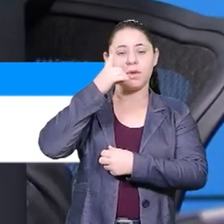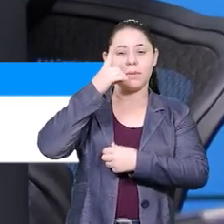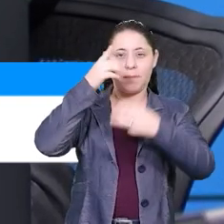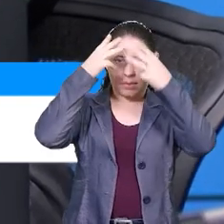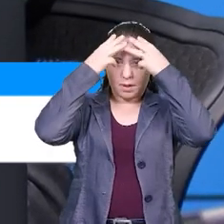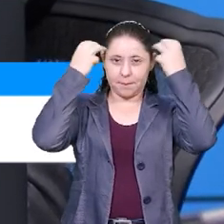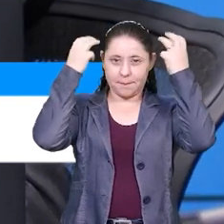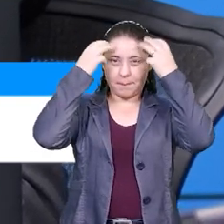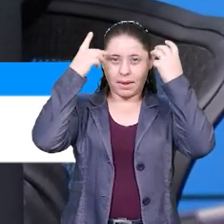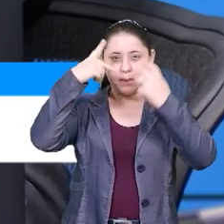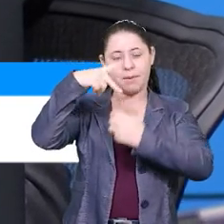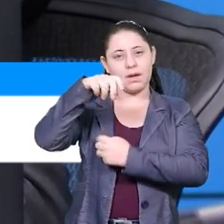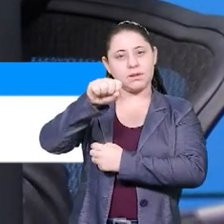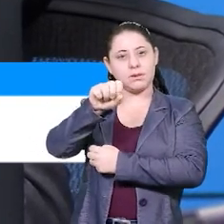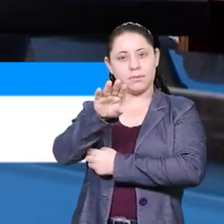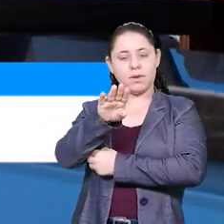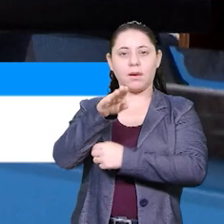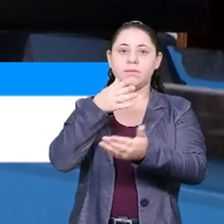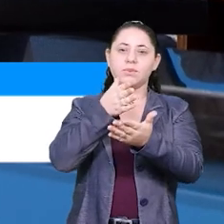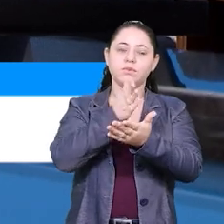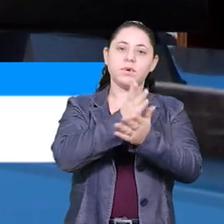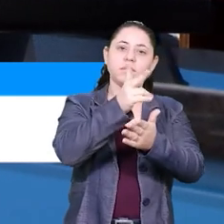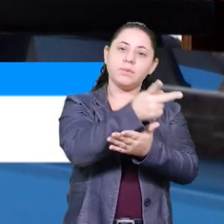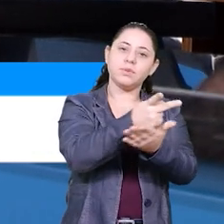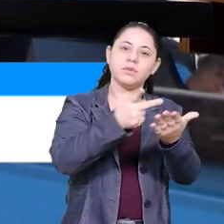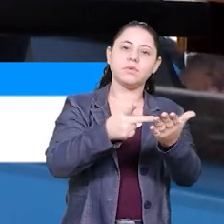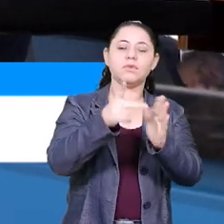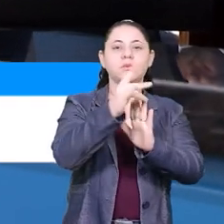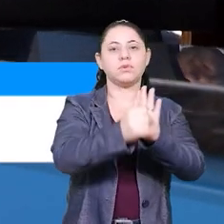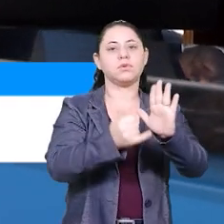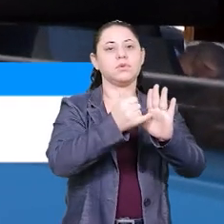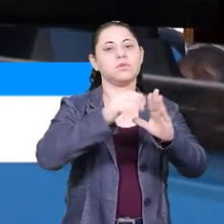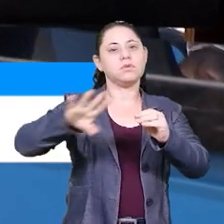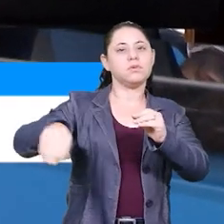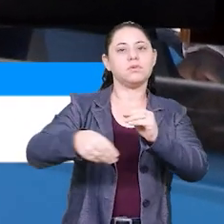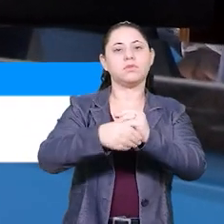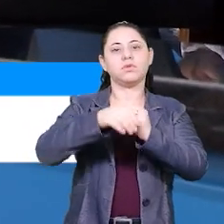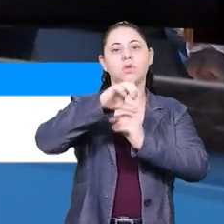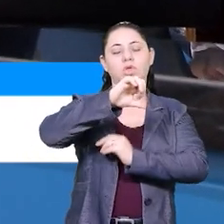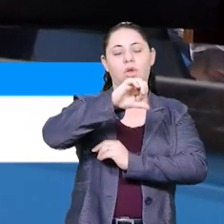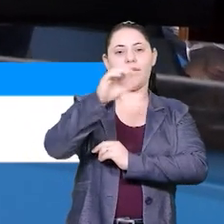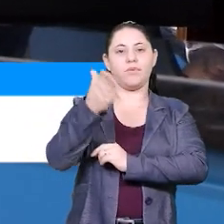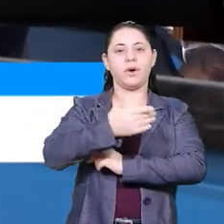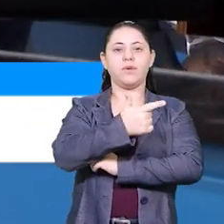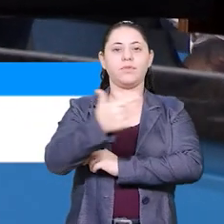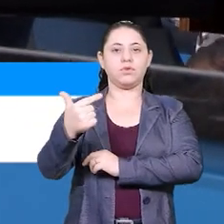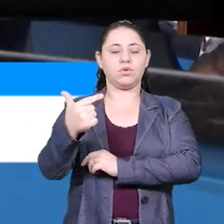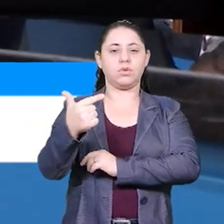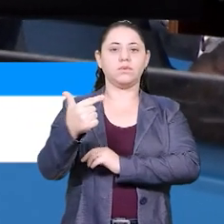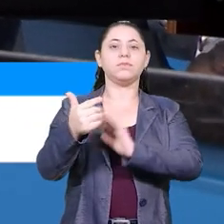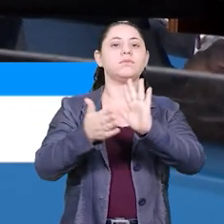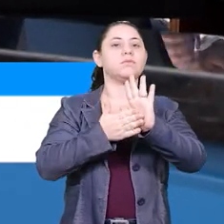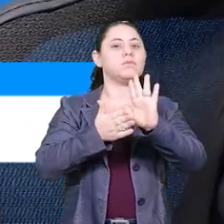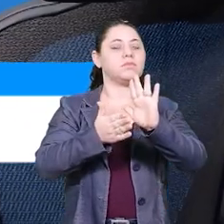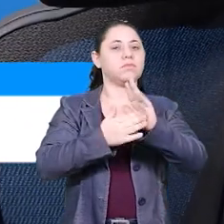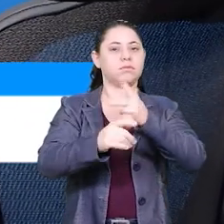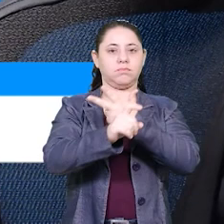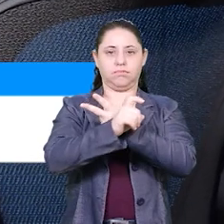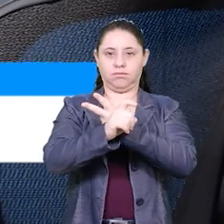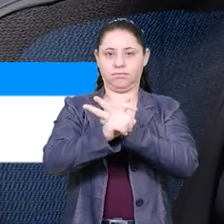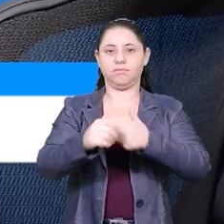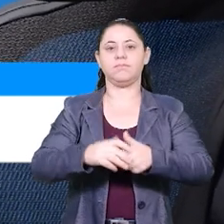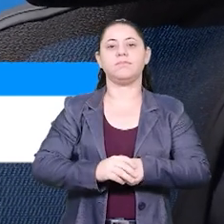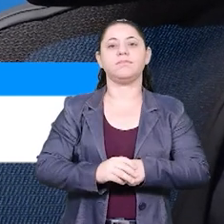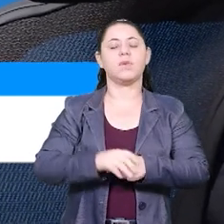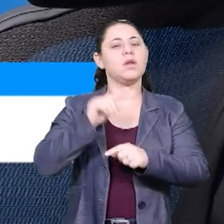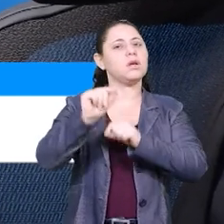do deputado Paulo Duarte do PSB foi analisado e aprovado parecer ao projeto de lei complementar 9 de 2022 de